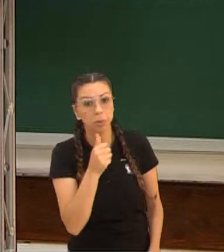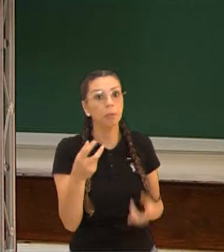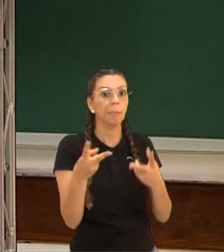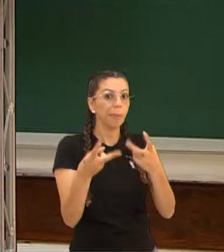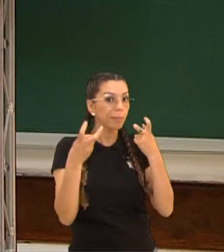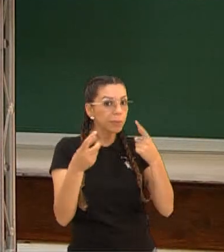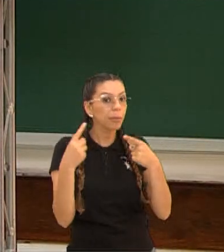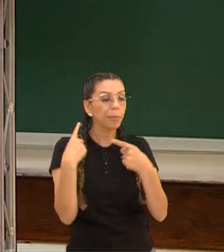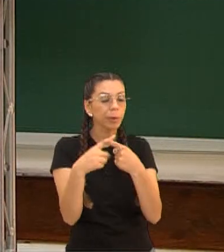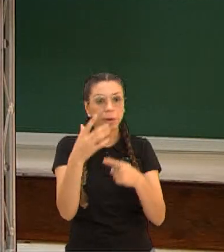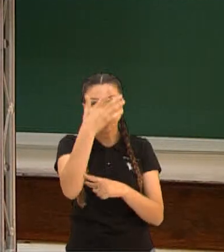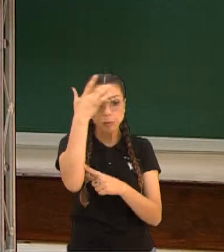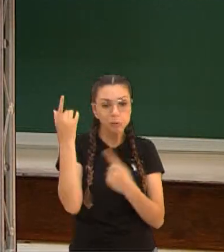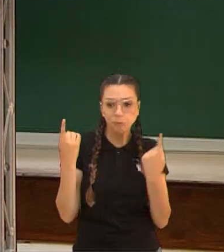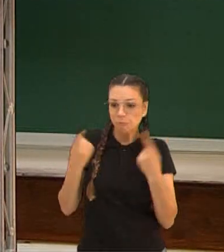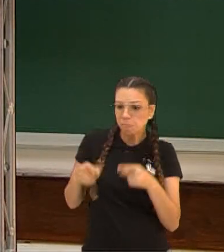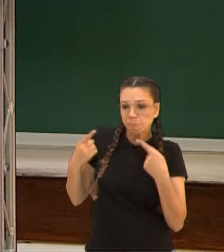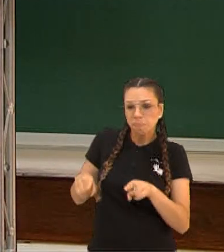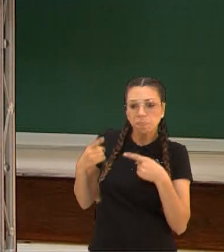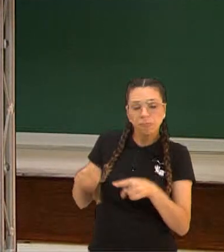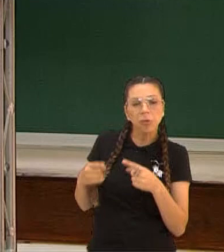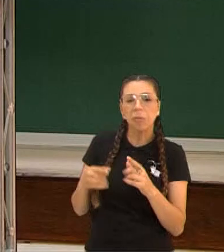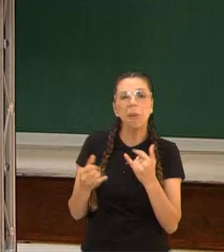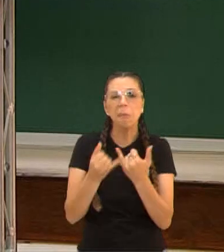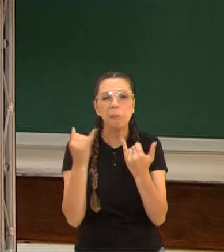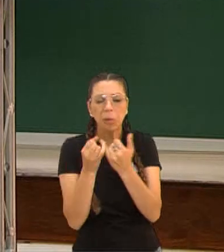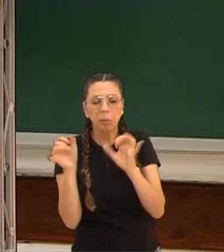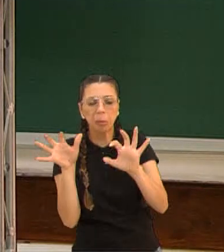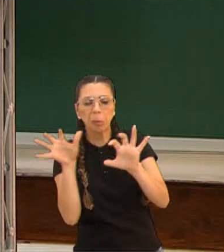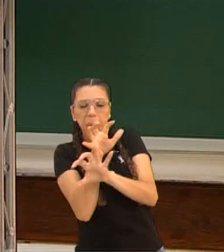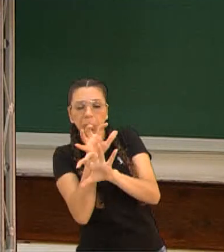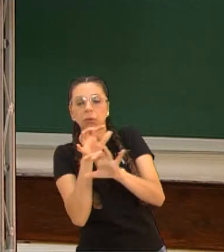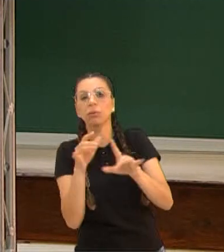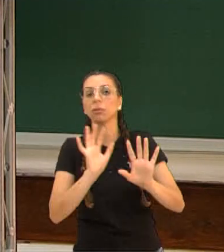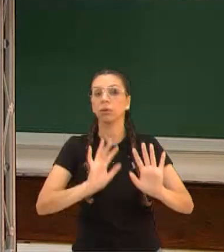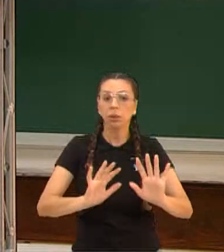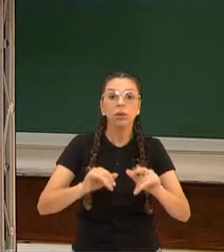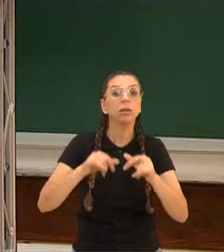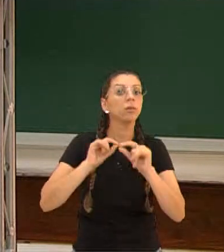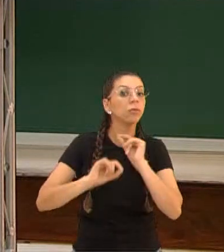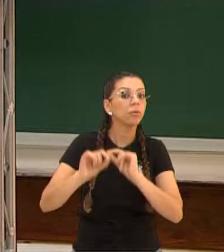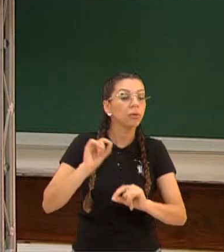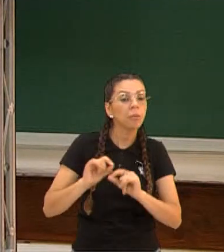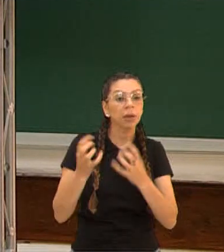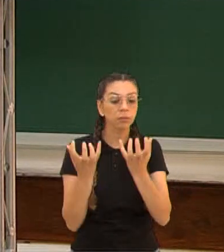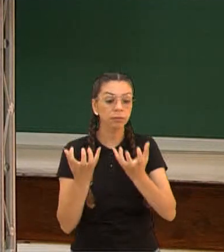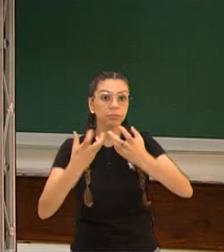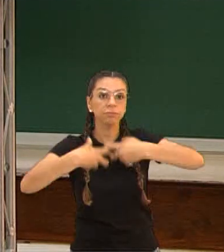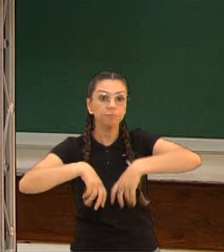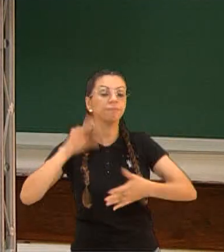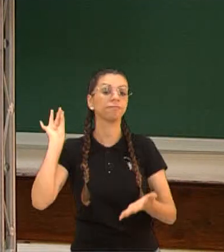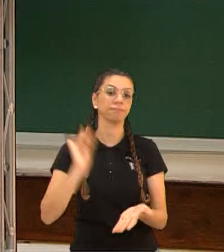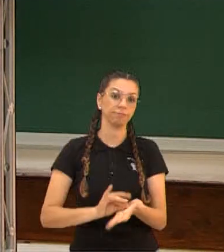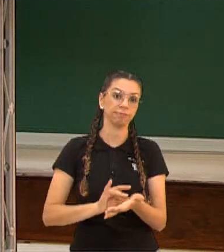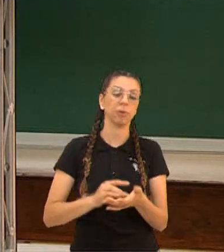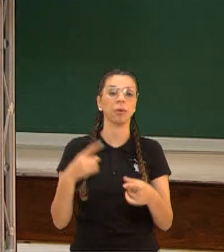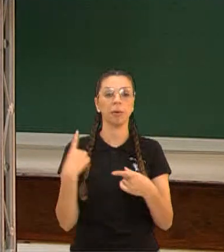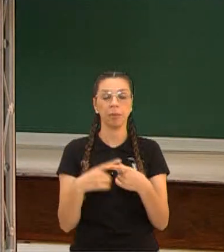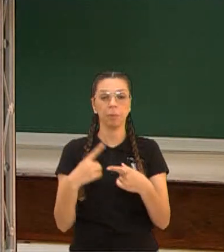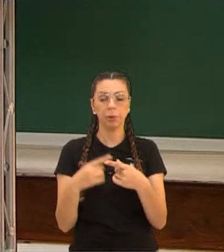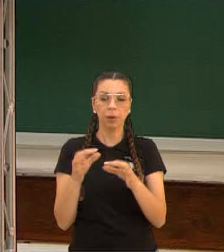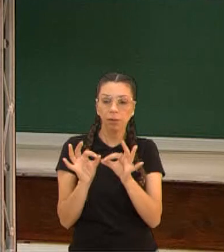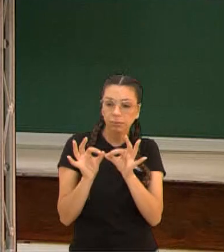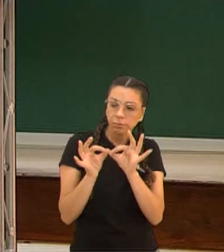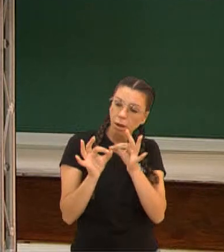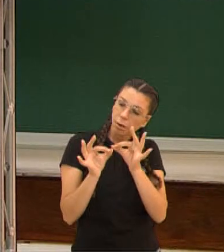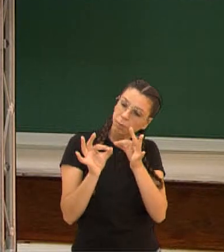muito criticados, né? Para ver, o que é isso? São borrões. E a gente vai ver aqui mesmo como que isso vai funcionar, que conforme a gente vai